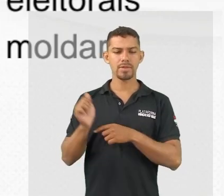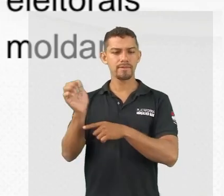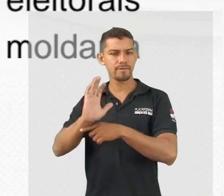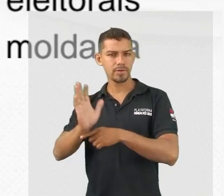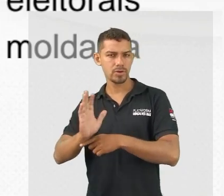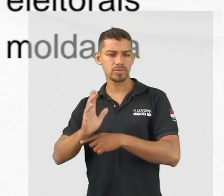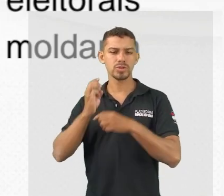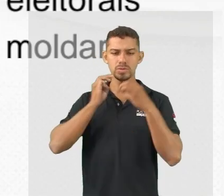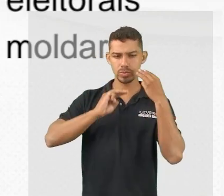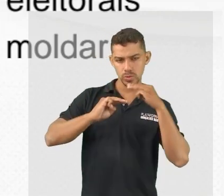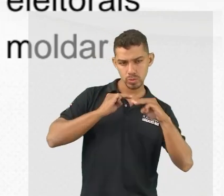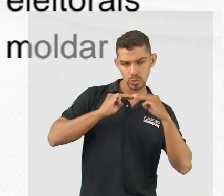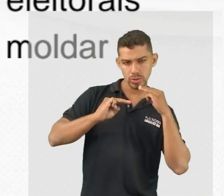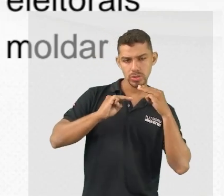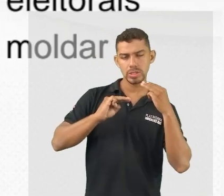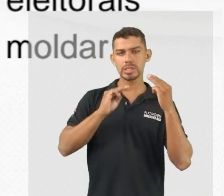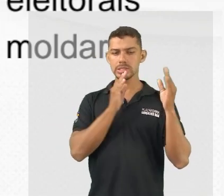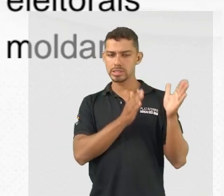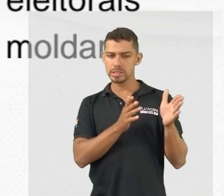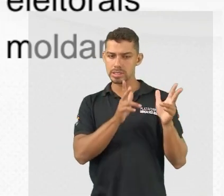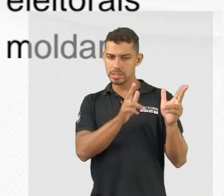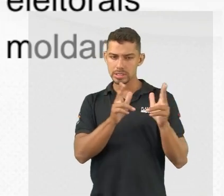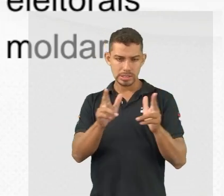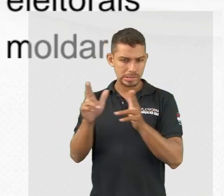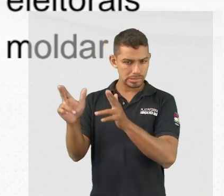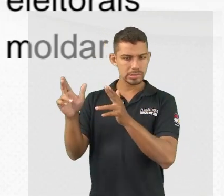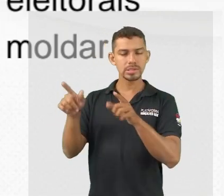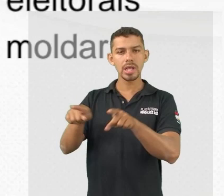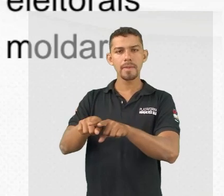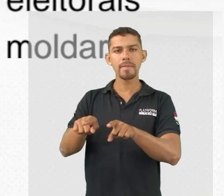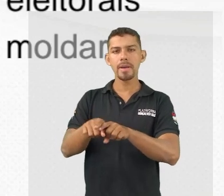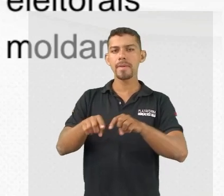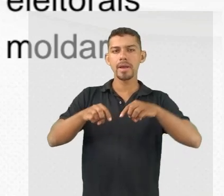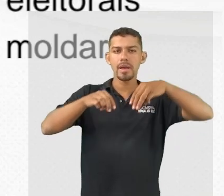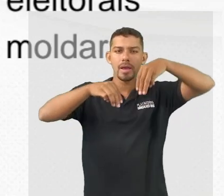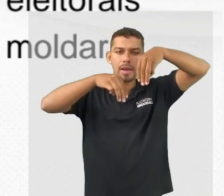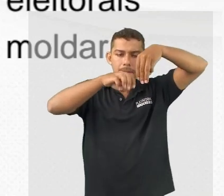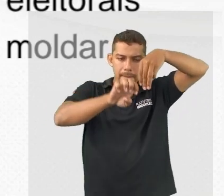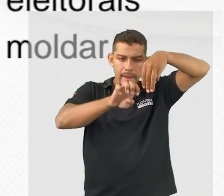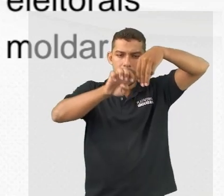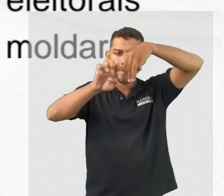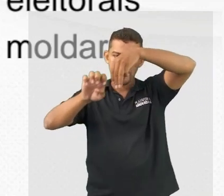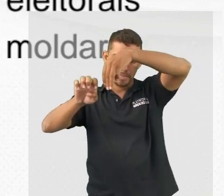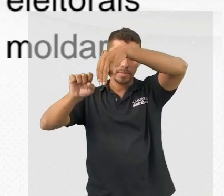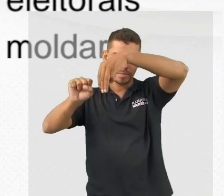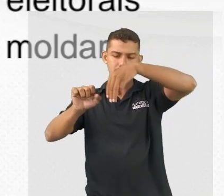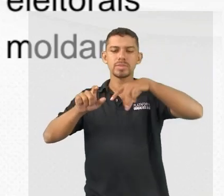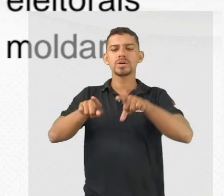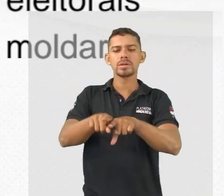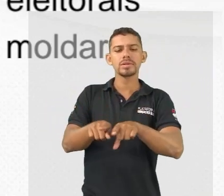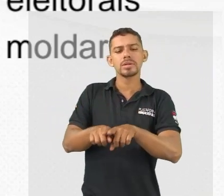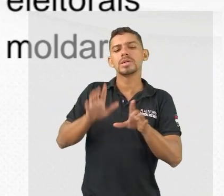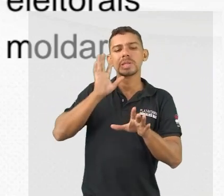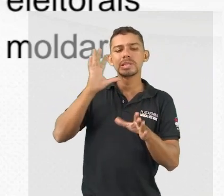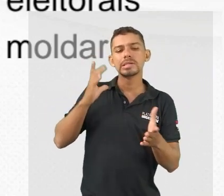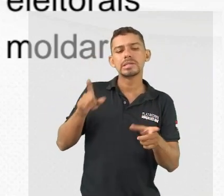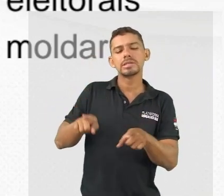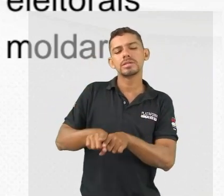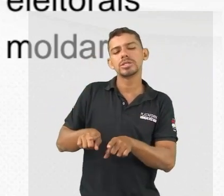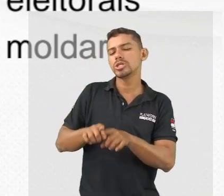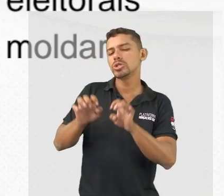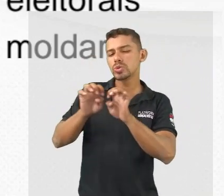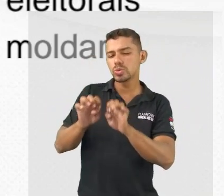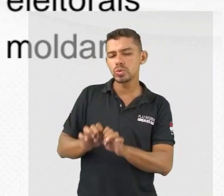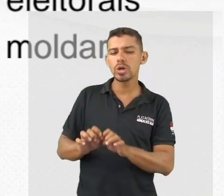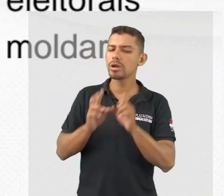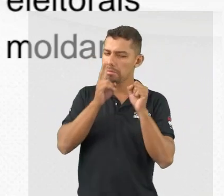Filmes, músicas, séries e até memes podem reforçar ou desafiar estruturas de poder,